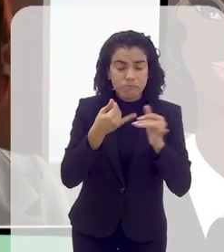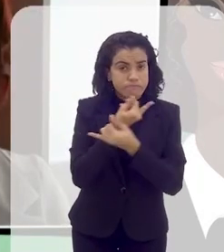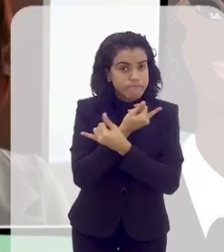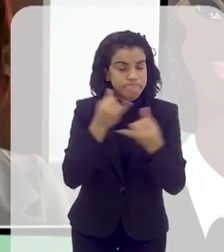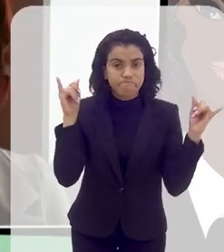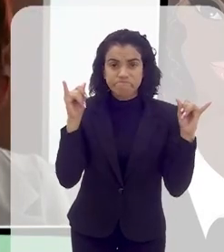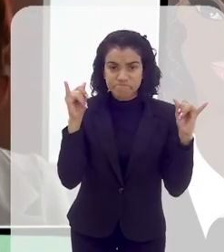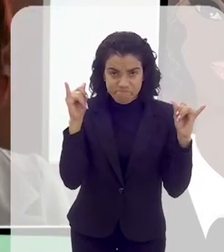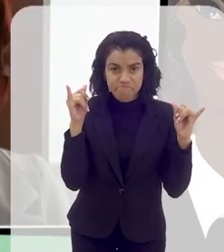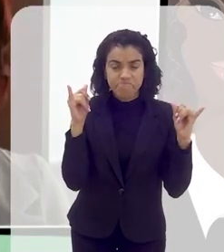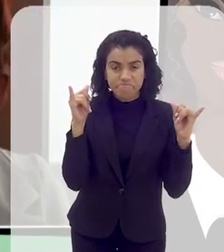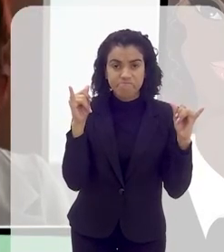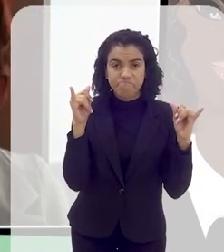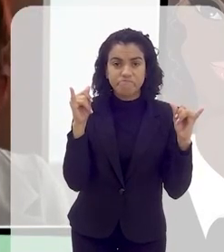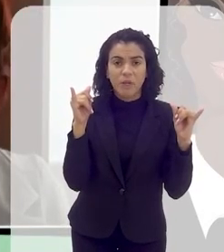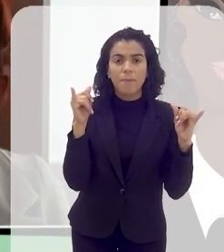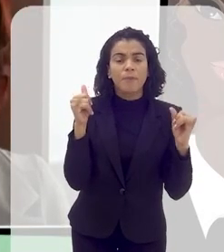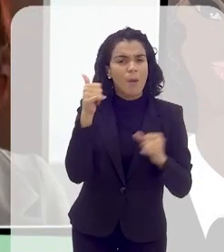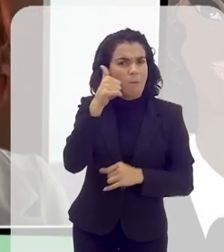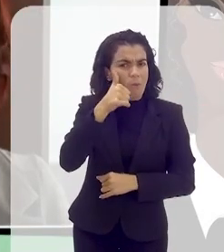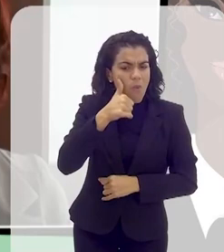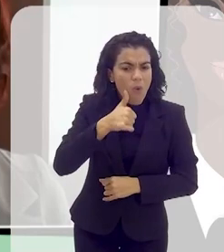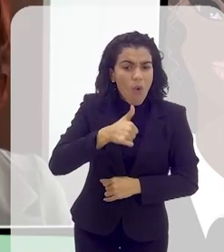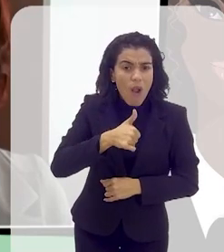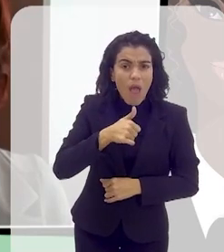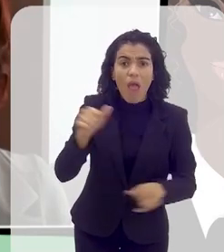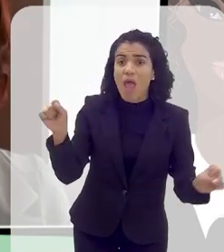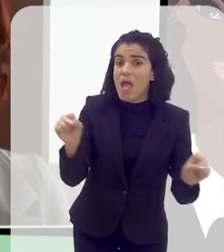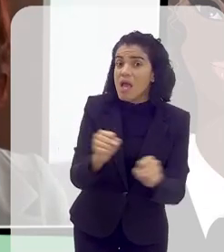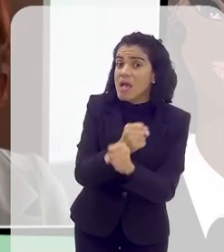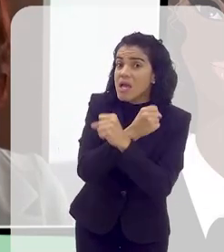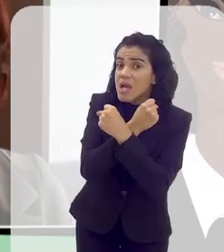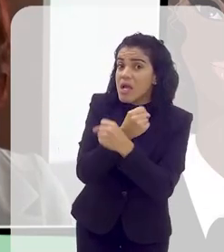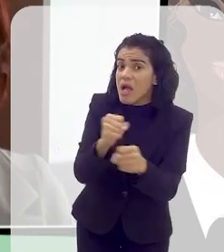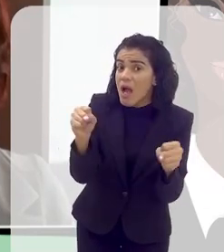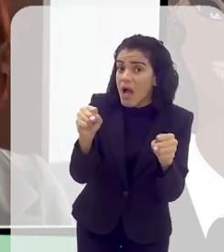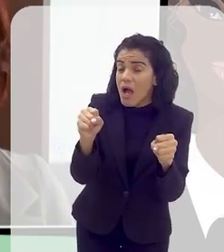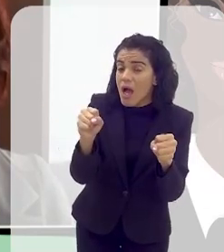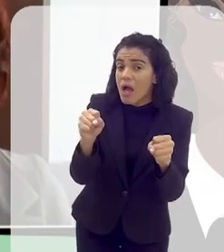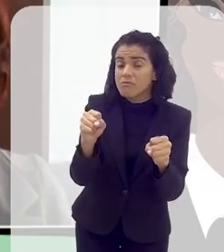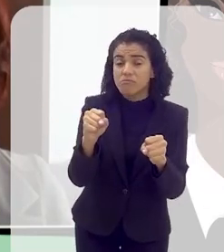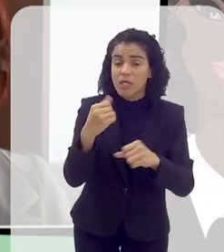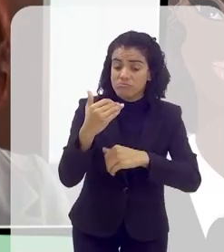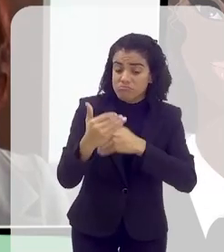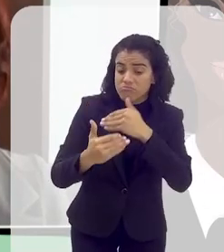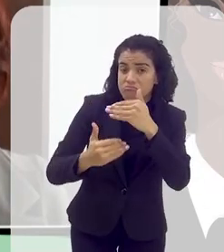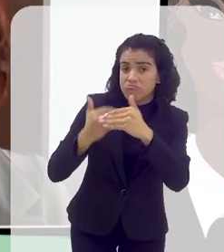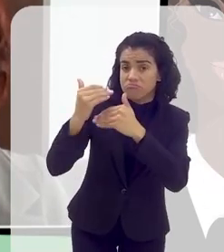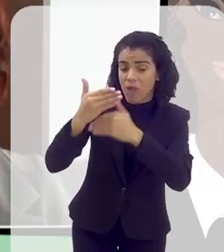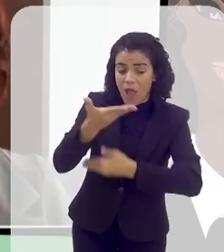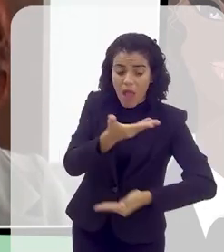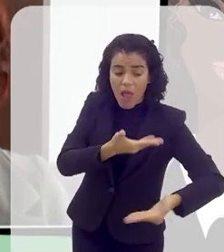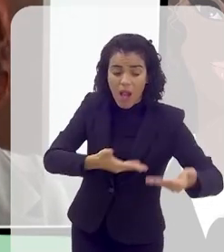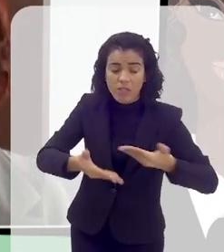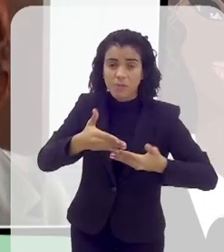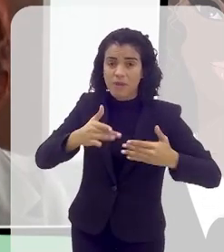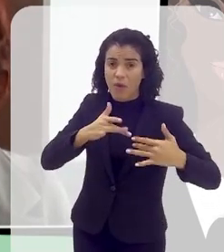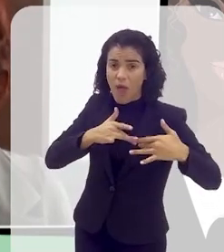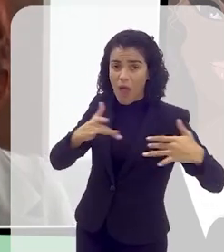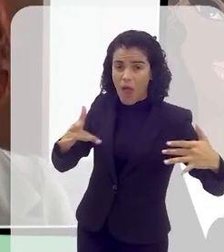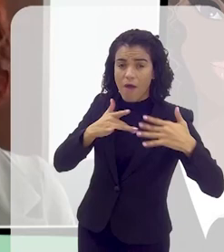chocada. Mulher incapaz de desenvolver